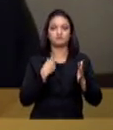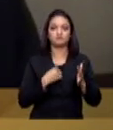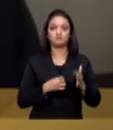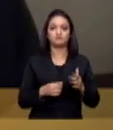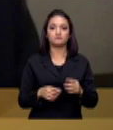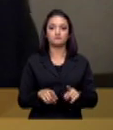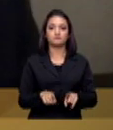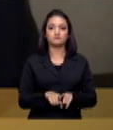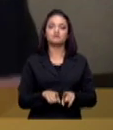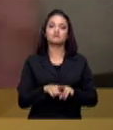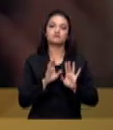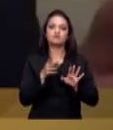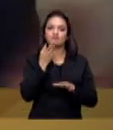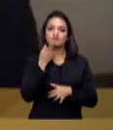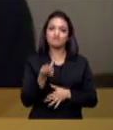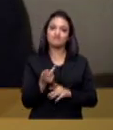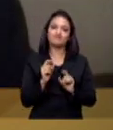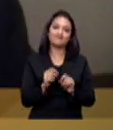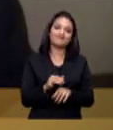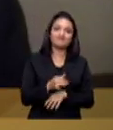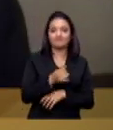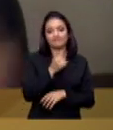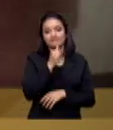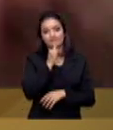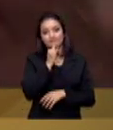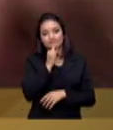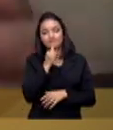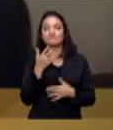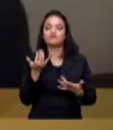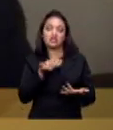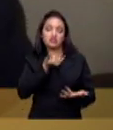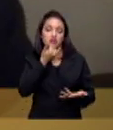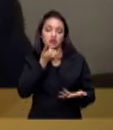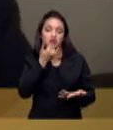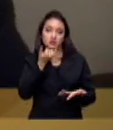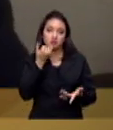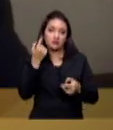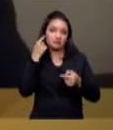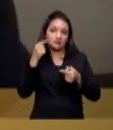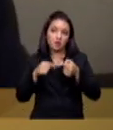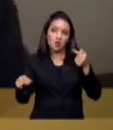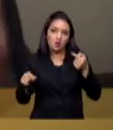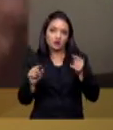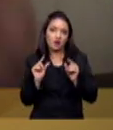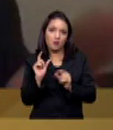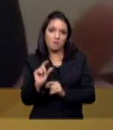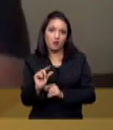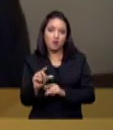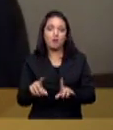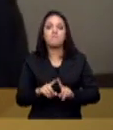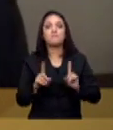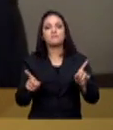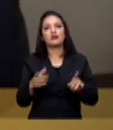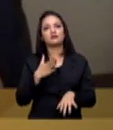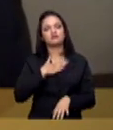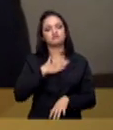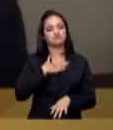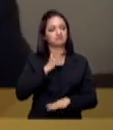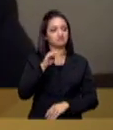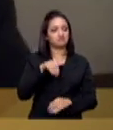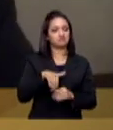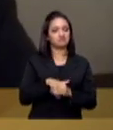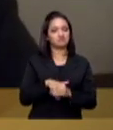desde logo dizendo que lamento discordar, mas em pequena parte, sua excelência, é assim que me pronuncio,